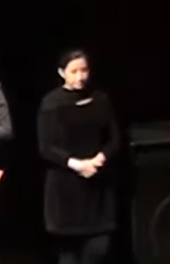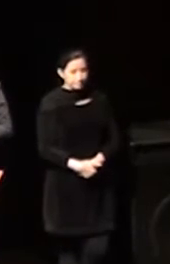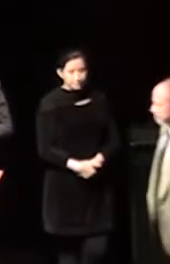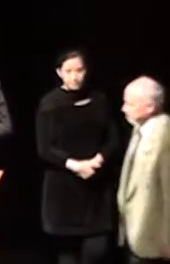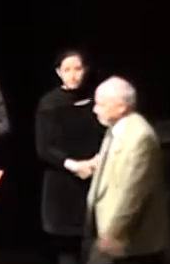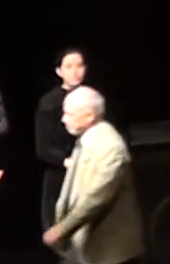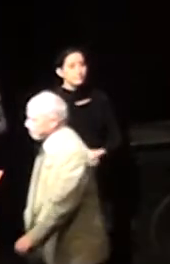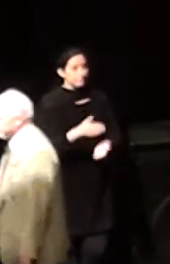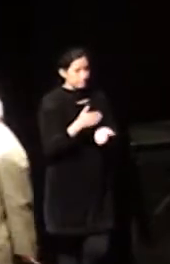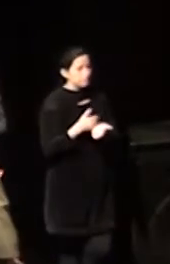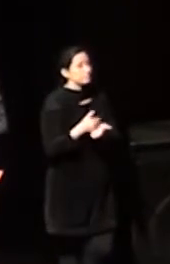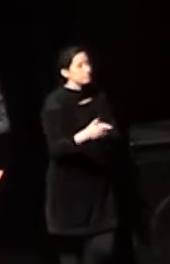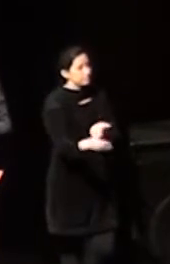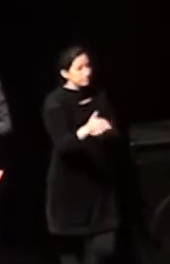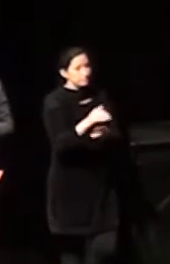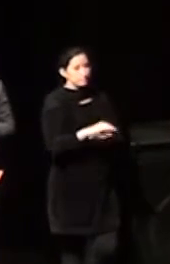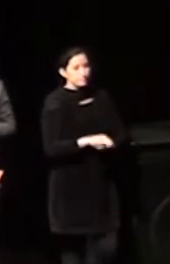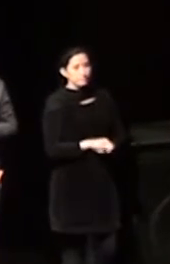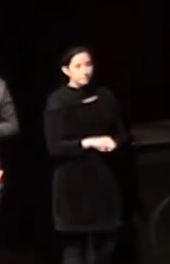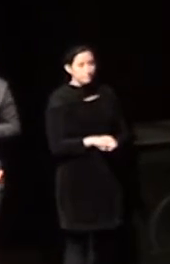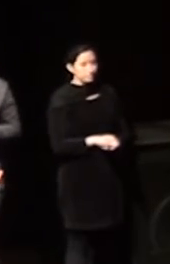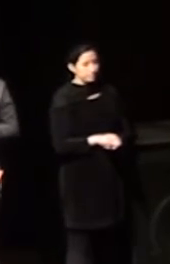Vamos lá, começando então.